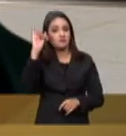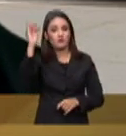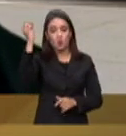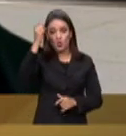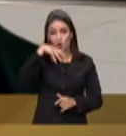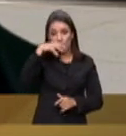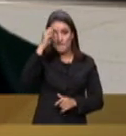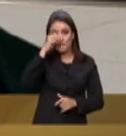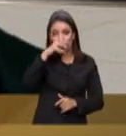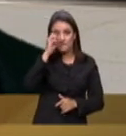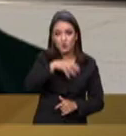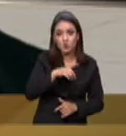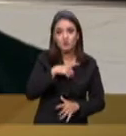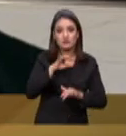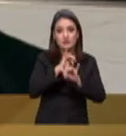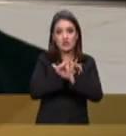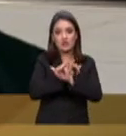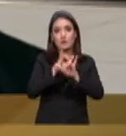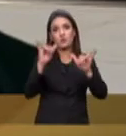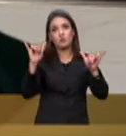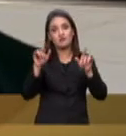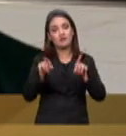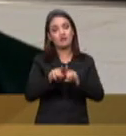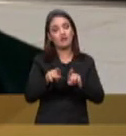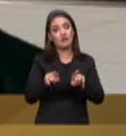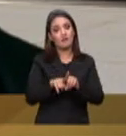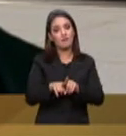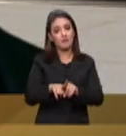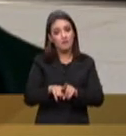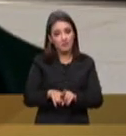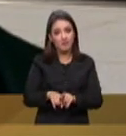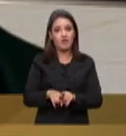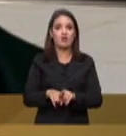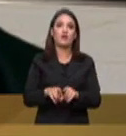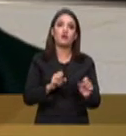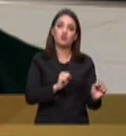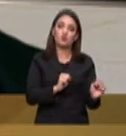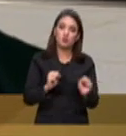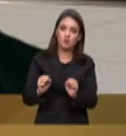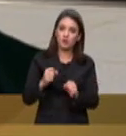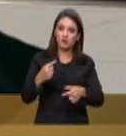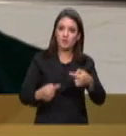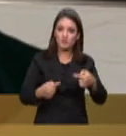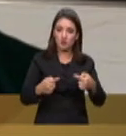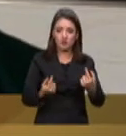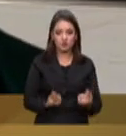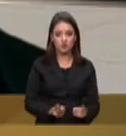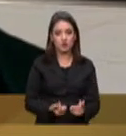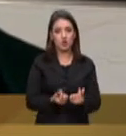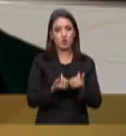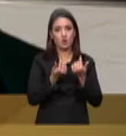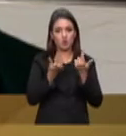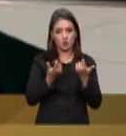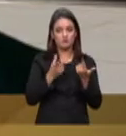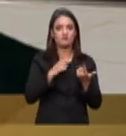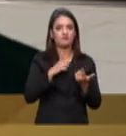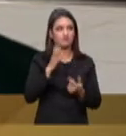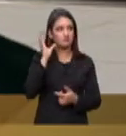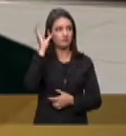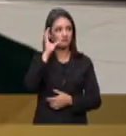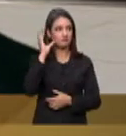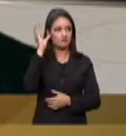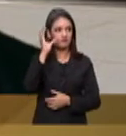abusivo da publicidade e, por consequência, do poder político, econômico, pelos